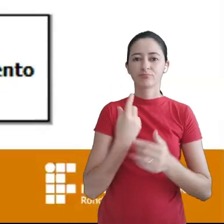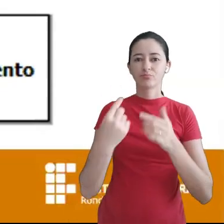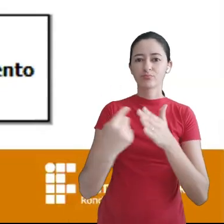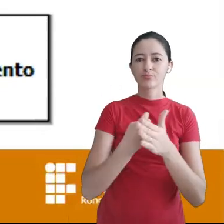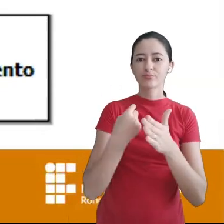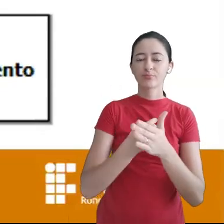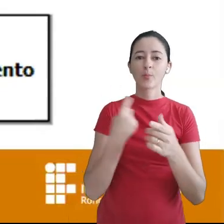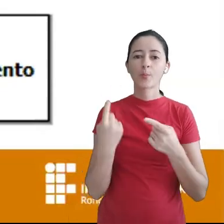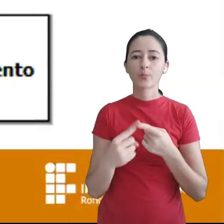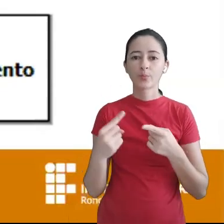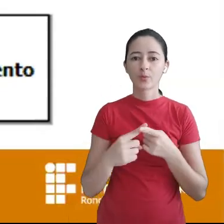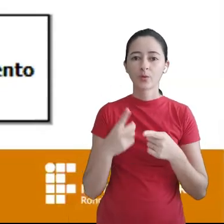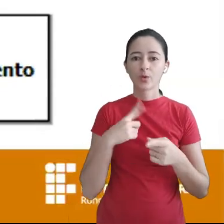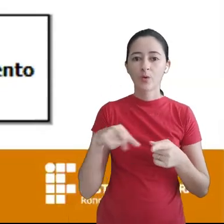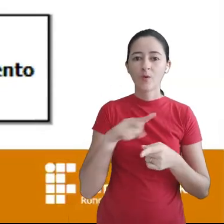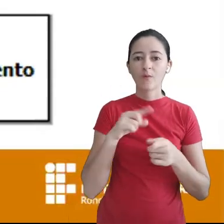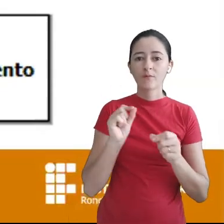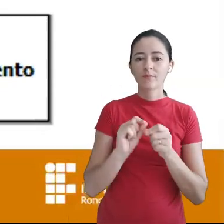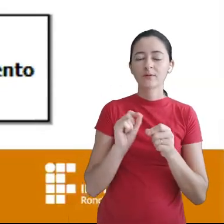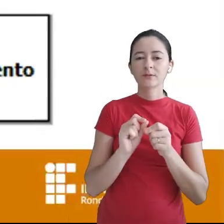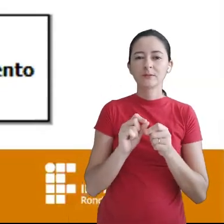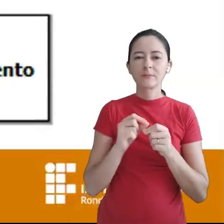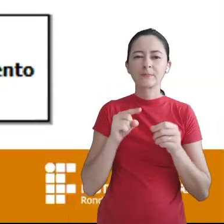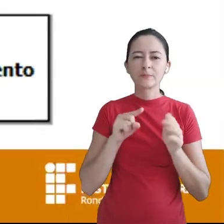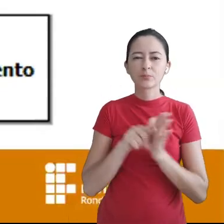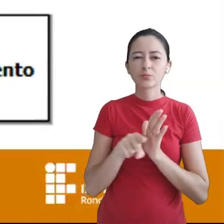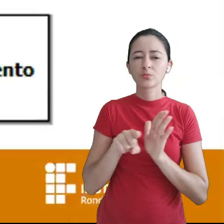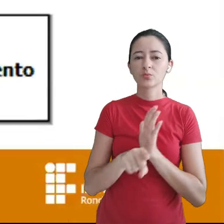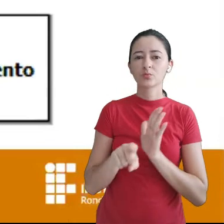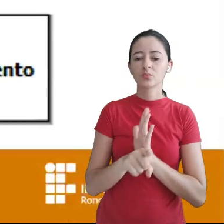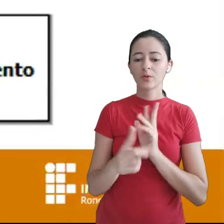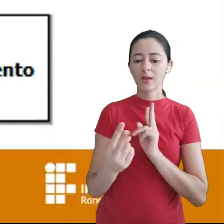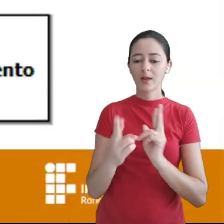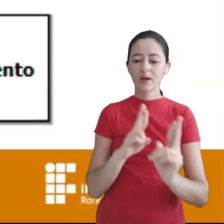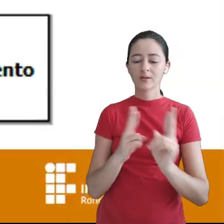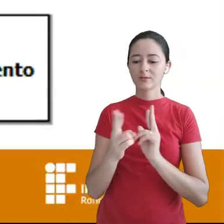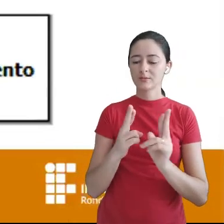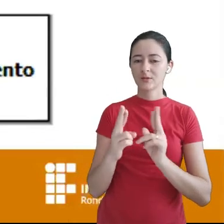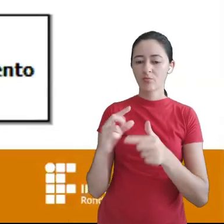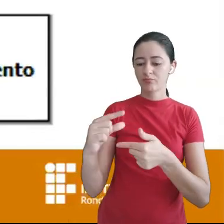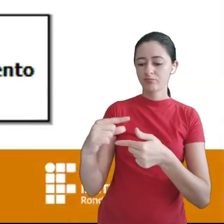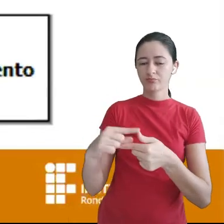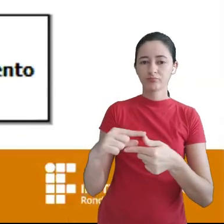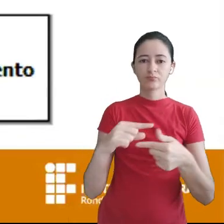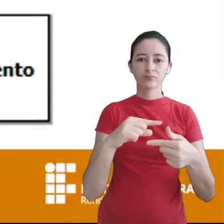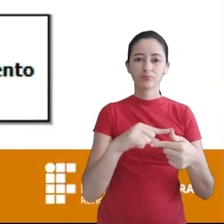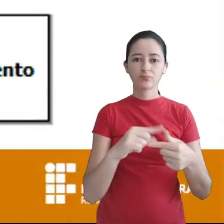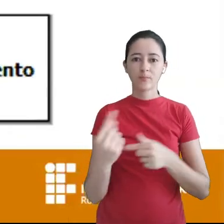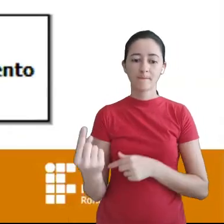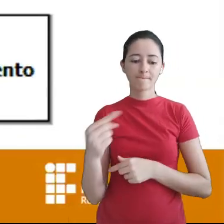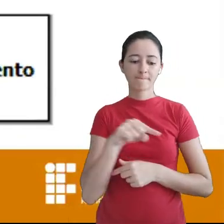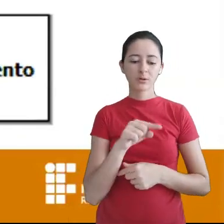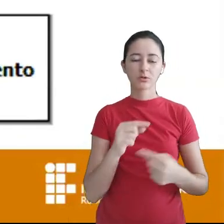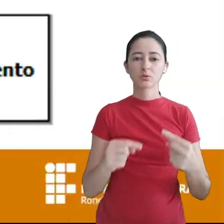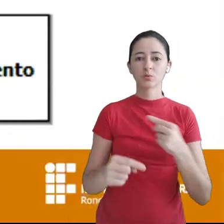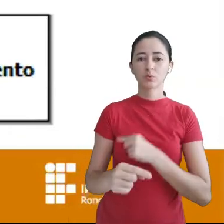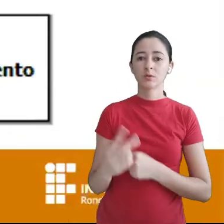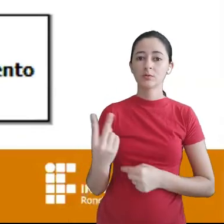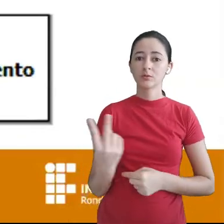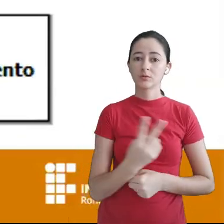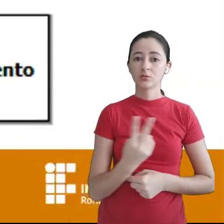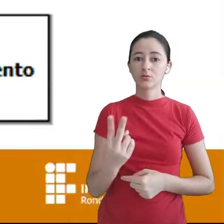Vai falar sozinho em voz alta, mas não está doido. Vamos fazer perguntas relativas ao relacionamento em ambas as direções.